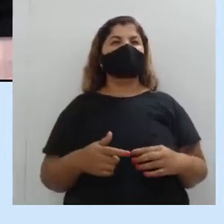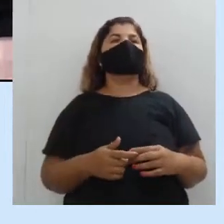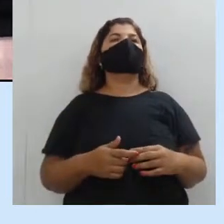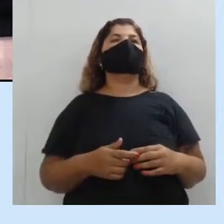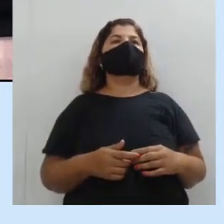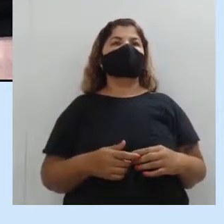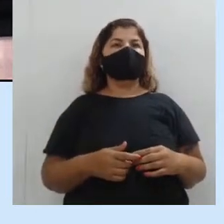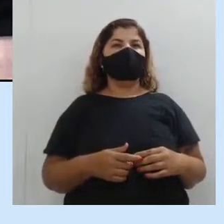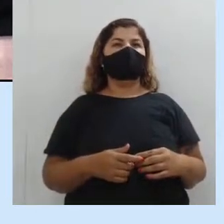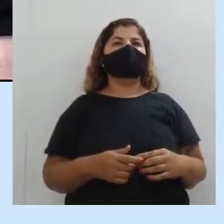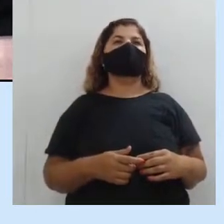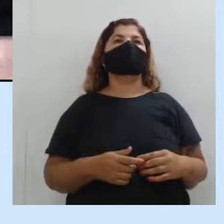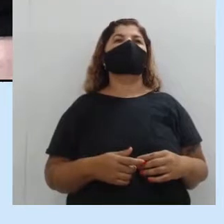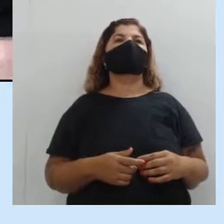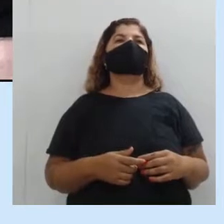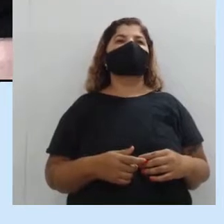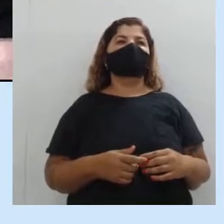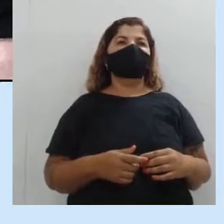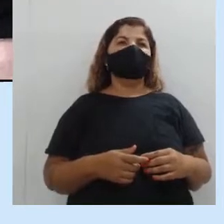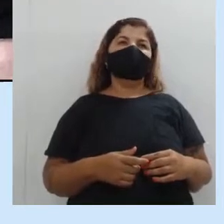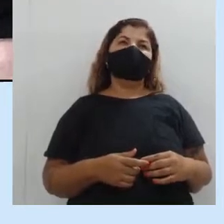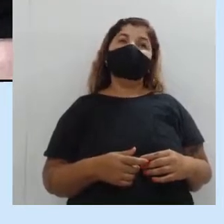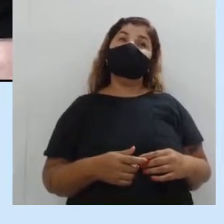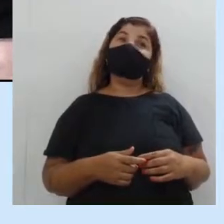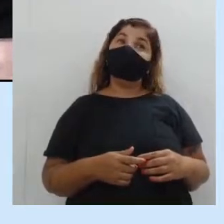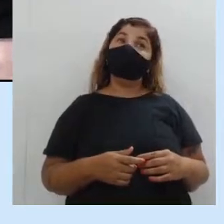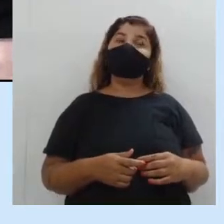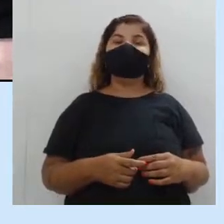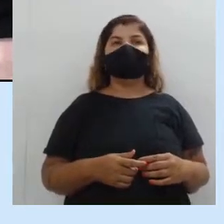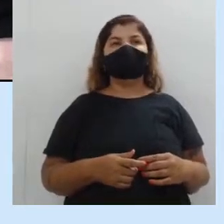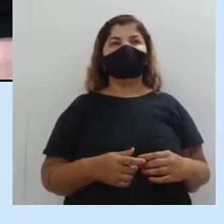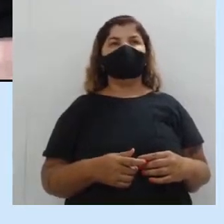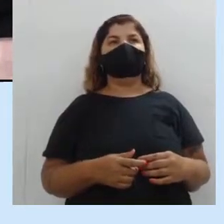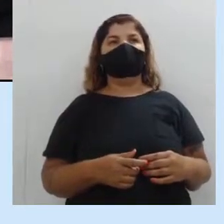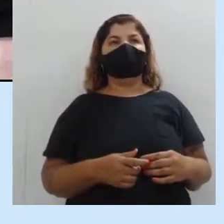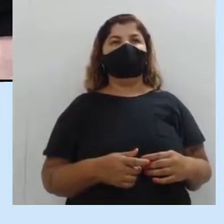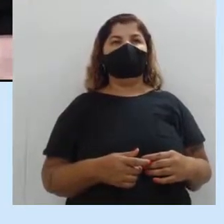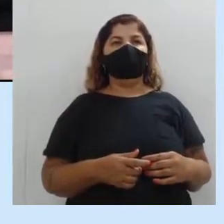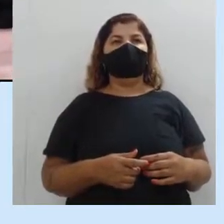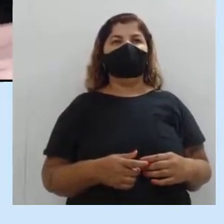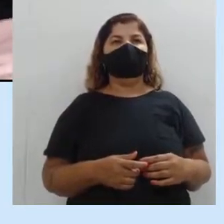Ui, voltei demais. E aí?